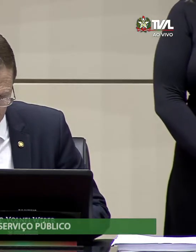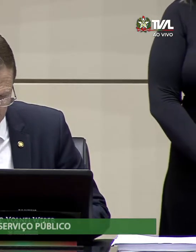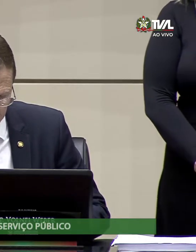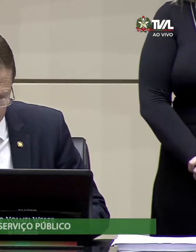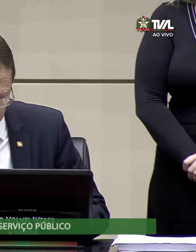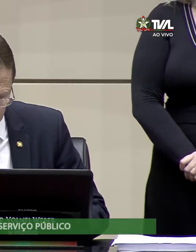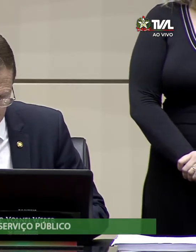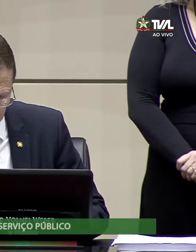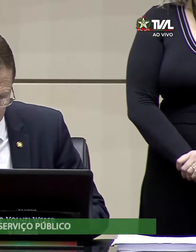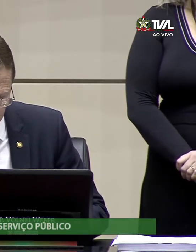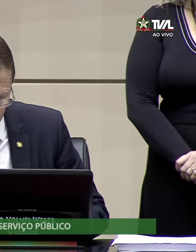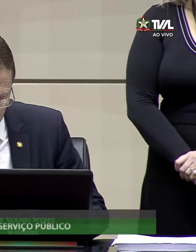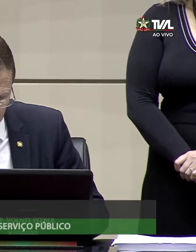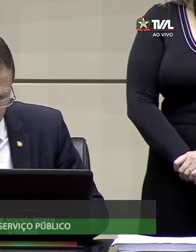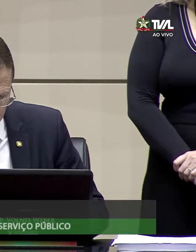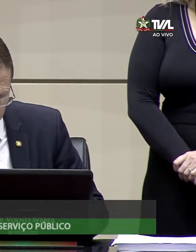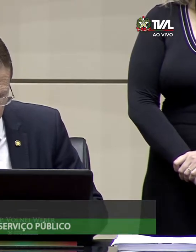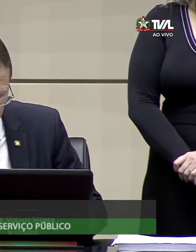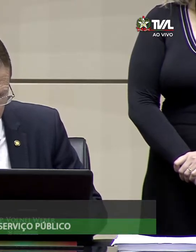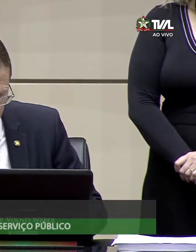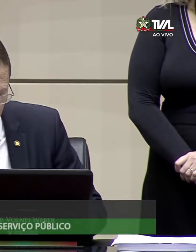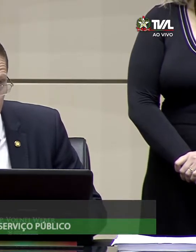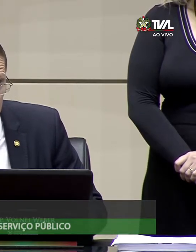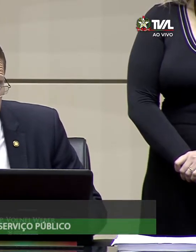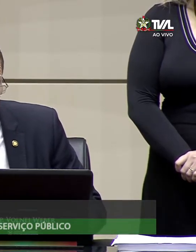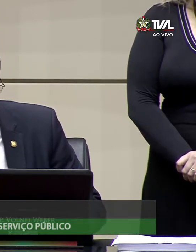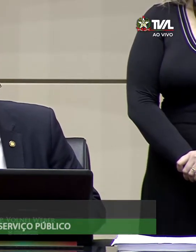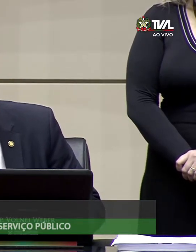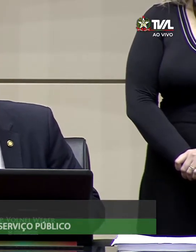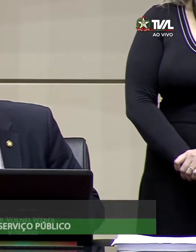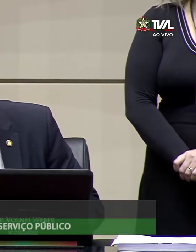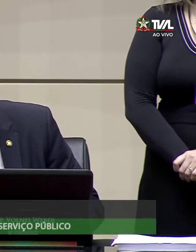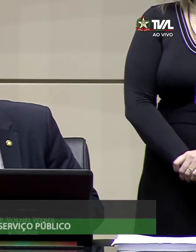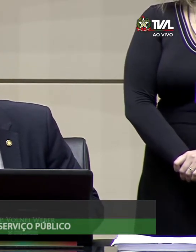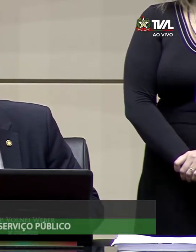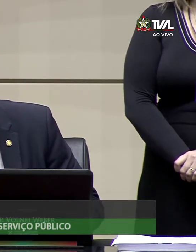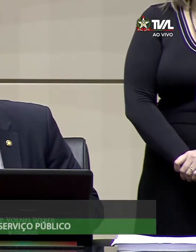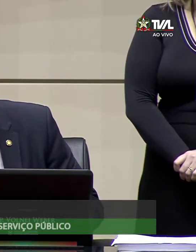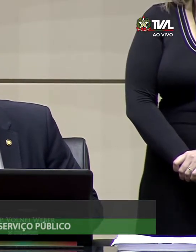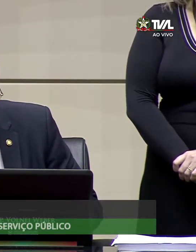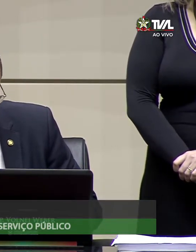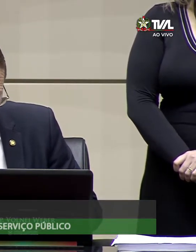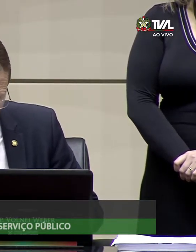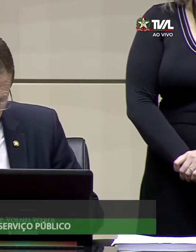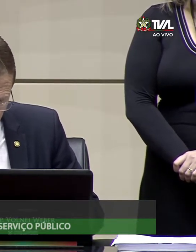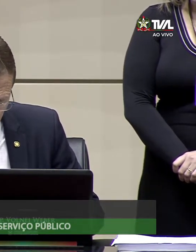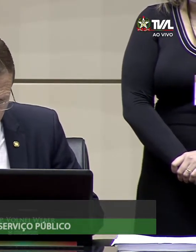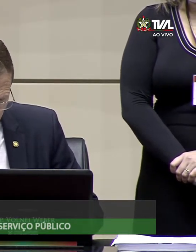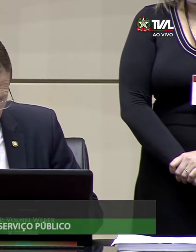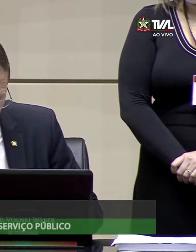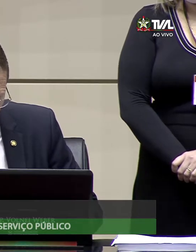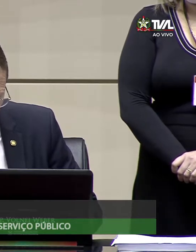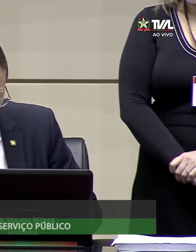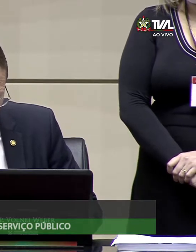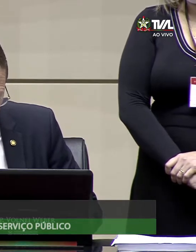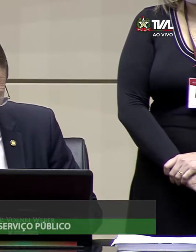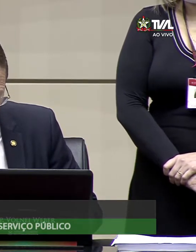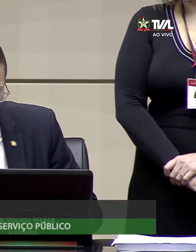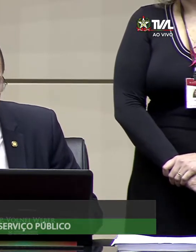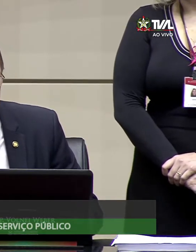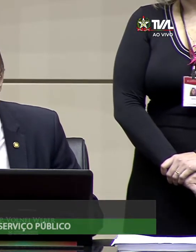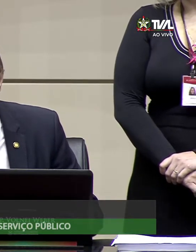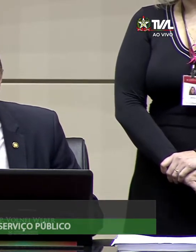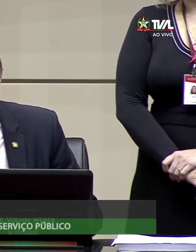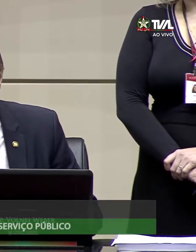Volney Weber, presente. Deputado Sargento Lima, presente. Deputado Fabiano